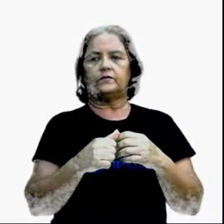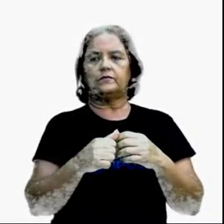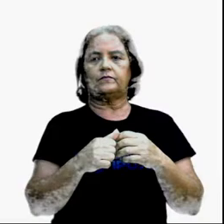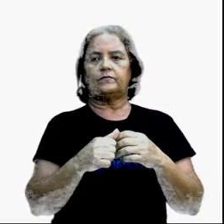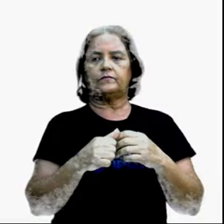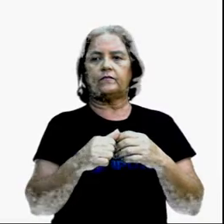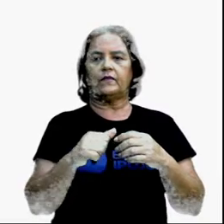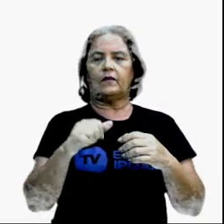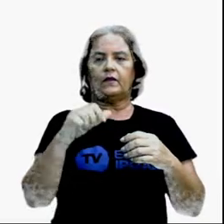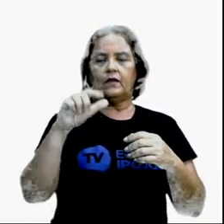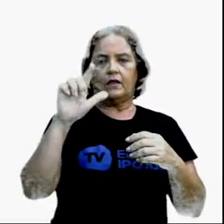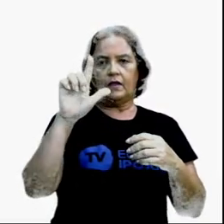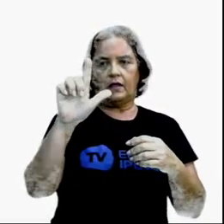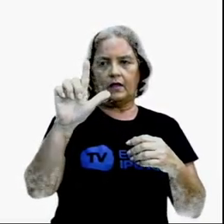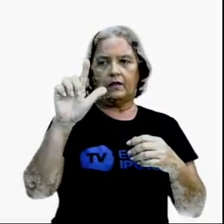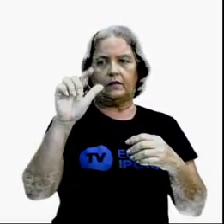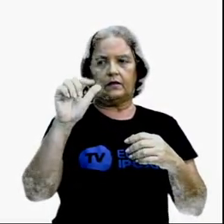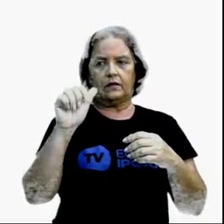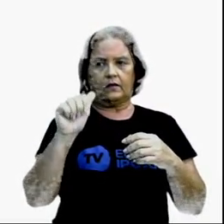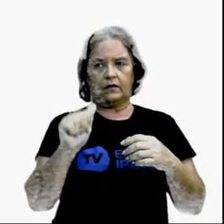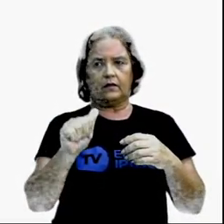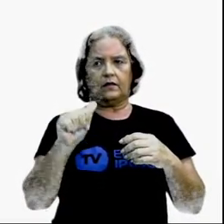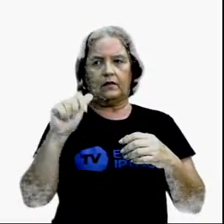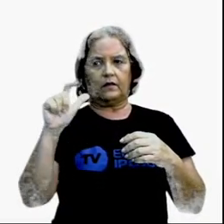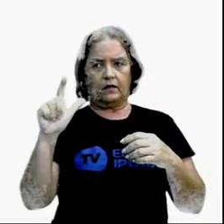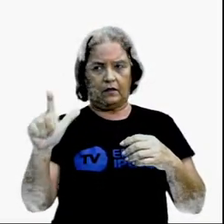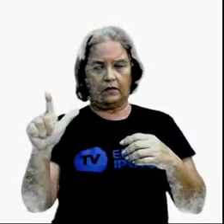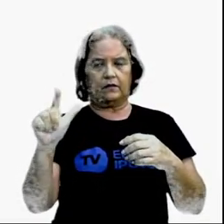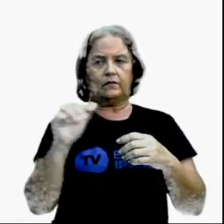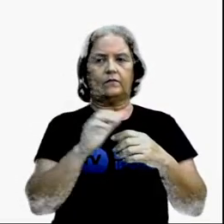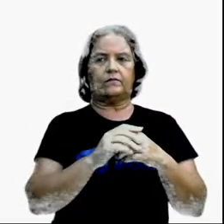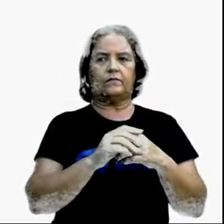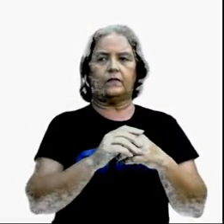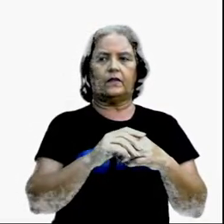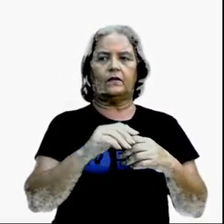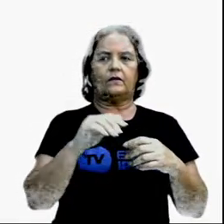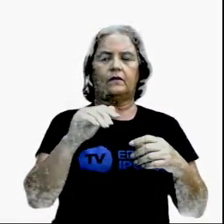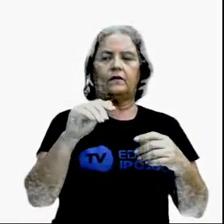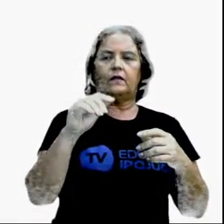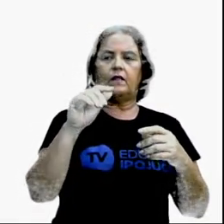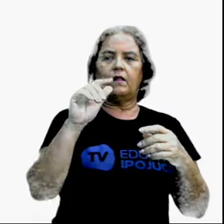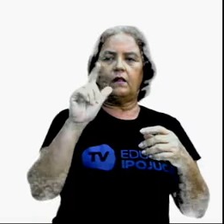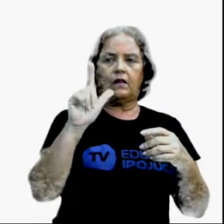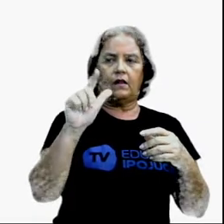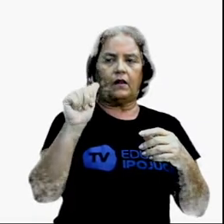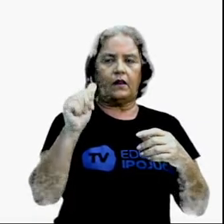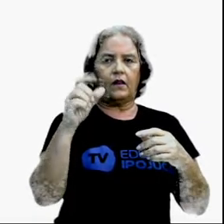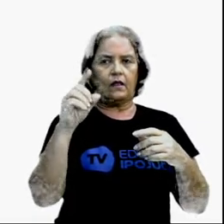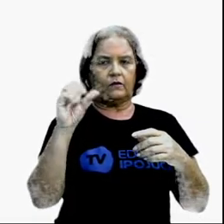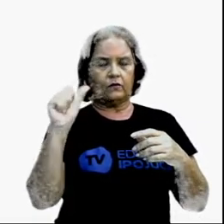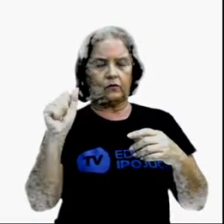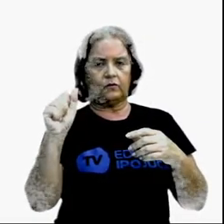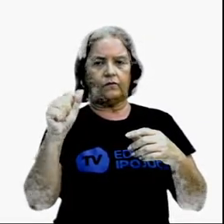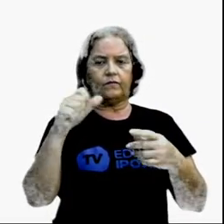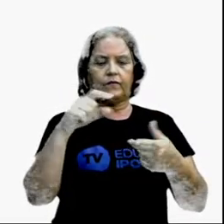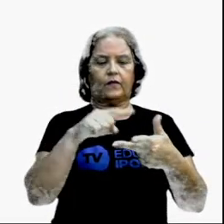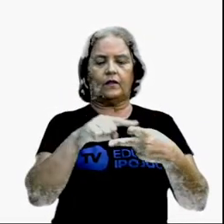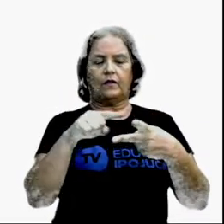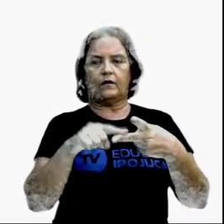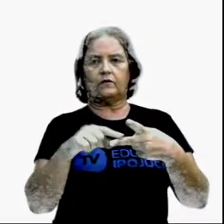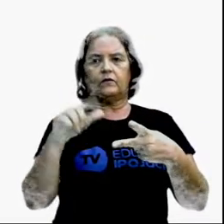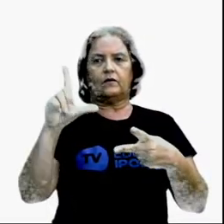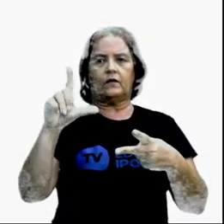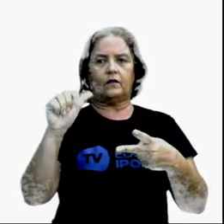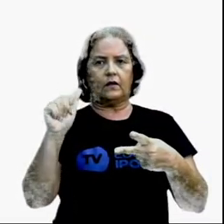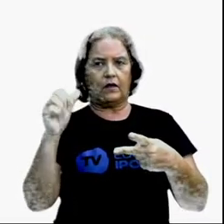LAL. L-A-L significa lado, ângulo e lado. Vamos ver. No primeiro